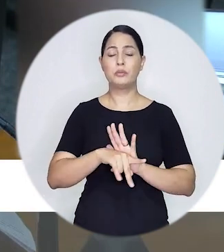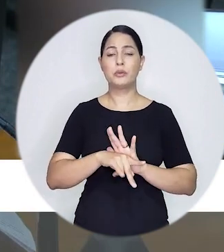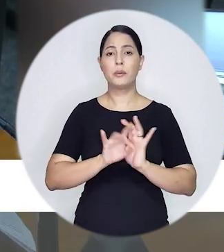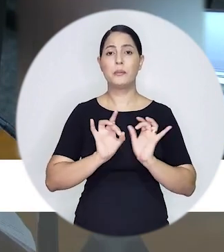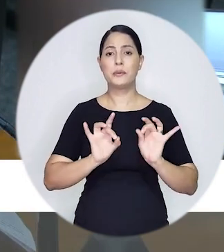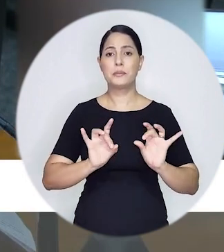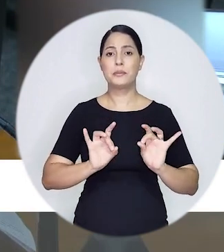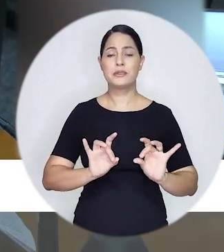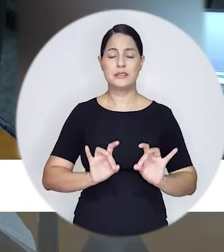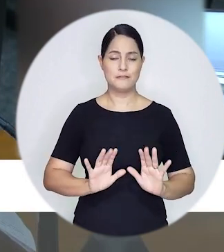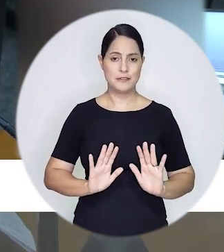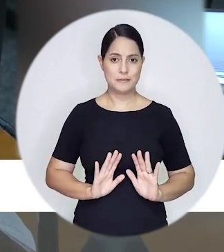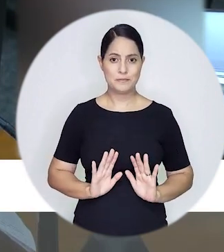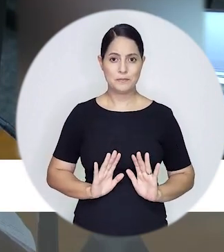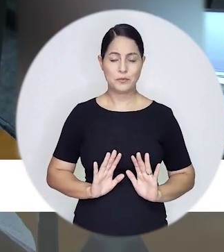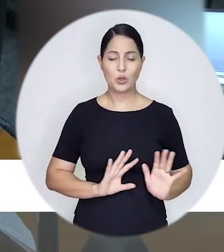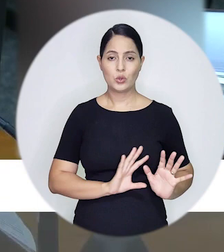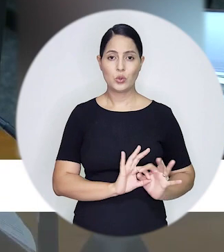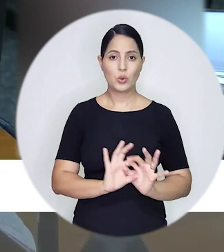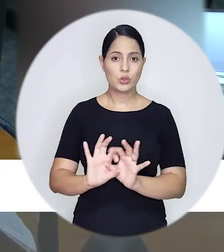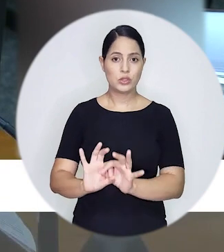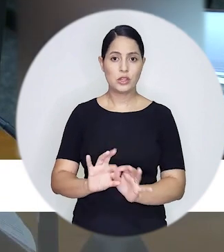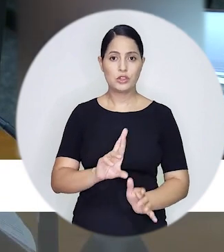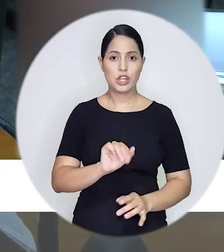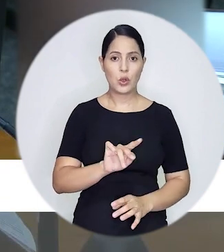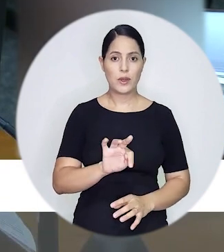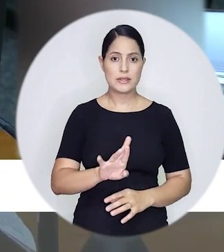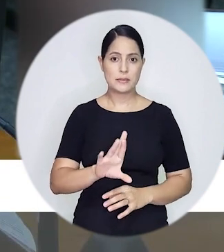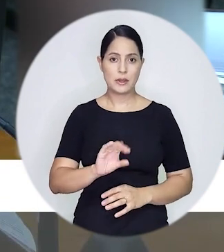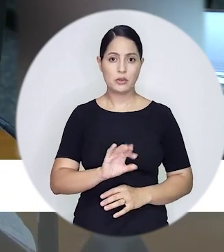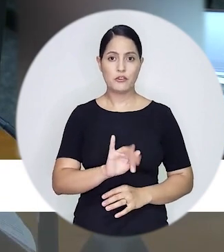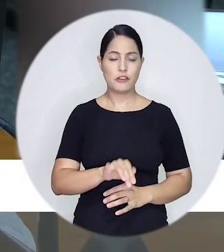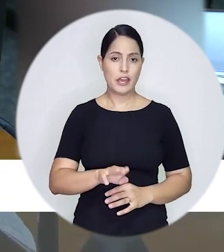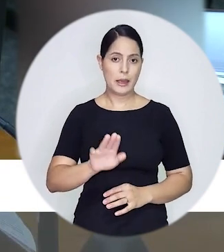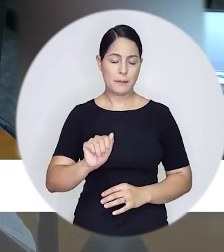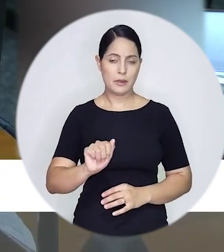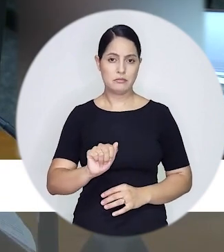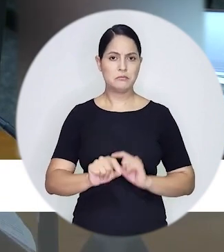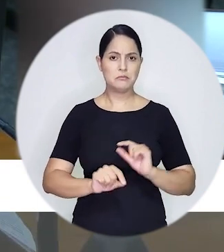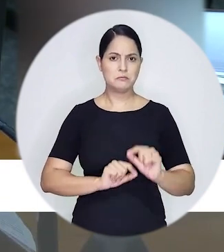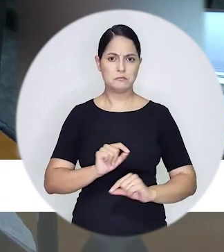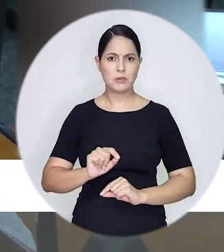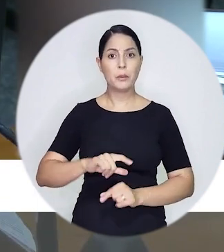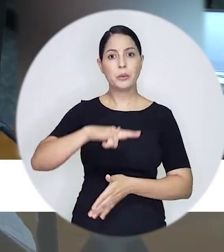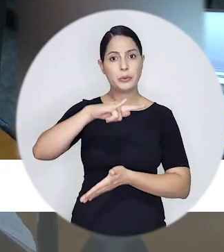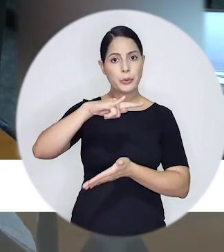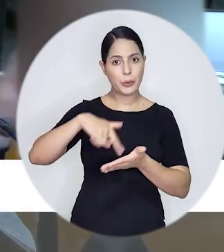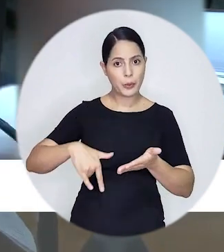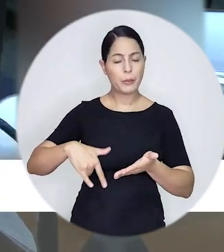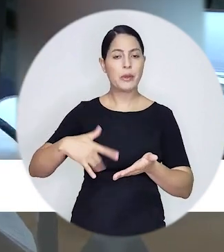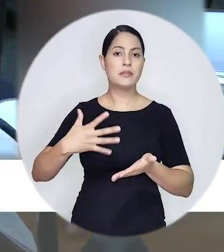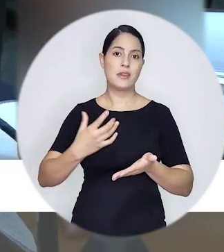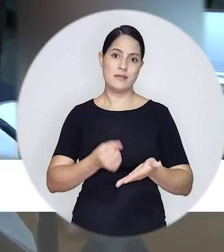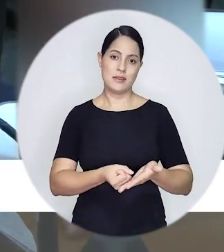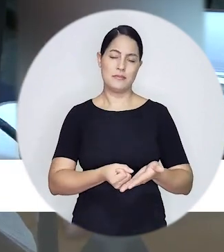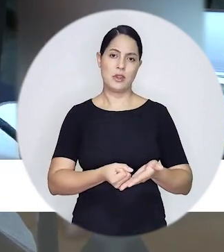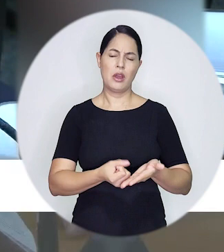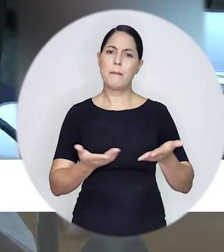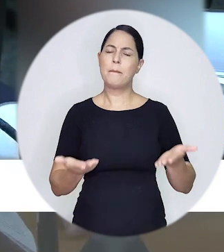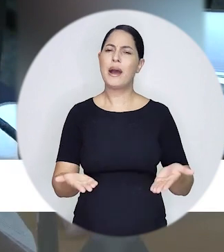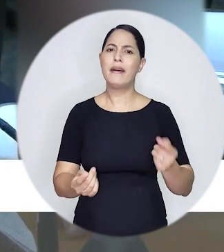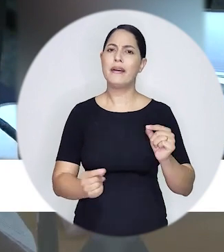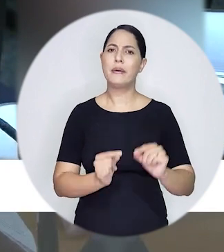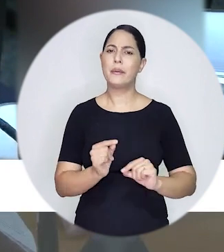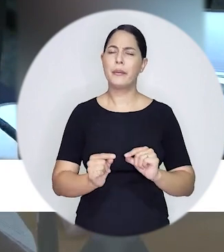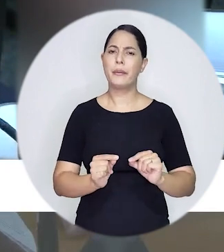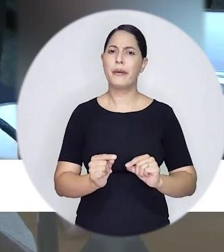específica com reconhecimento de firma para poder deferir o alvará. A questão